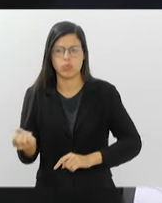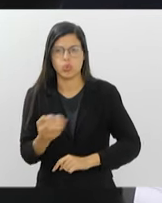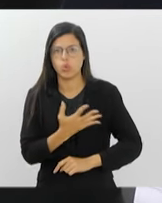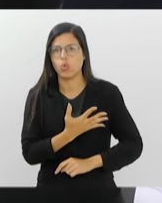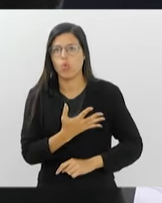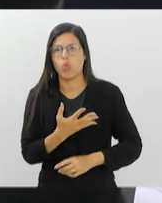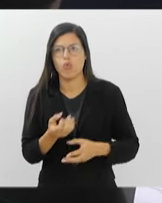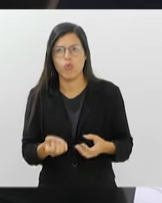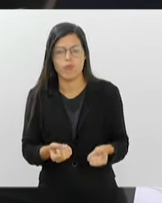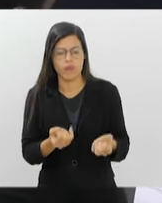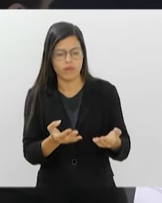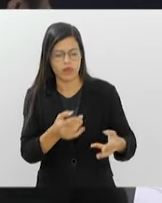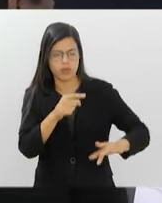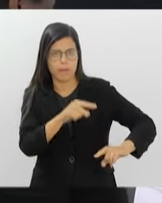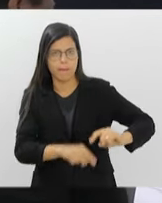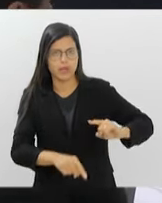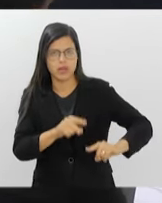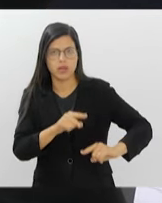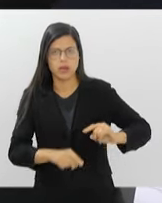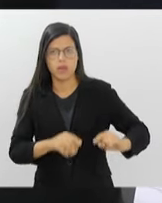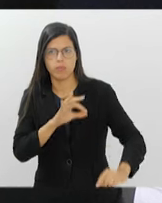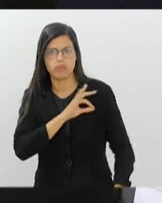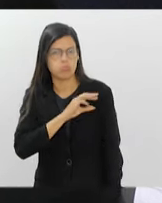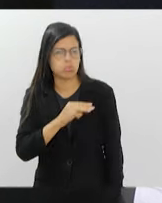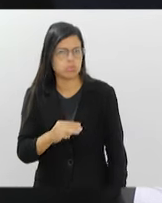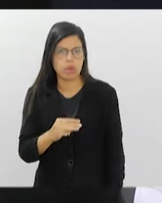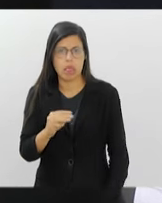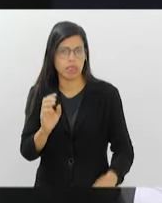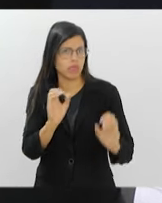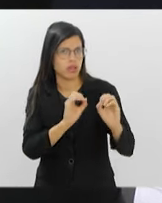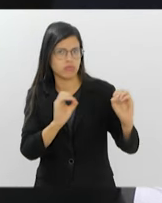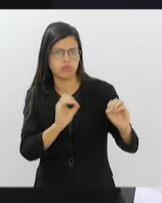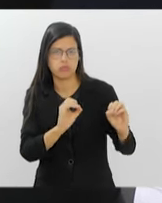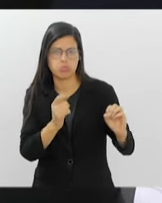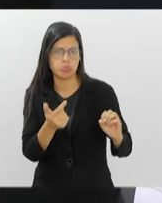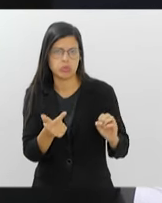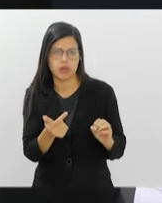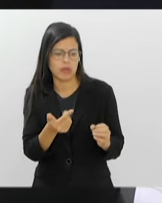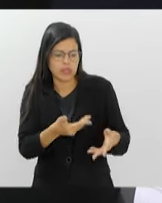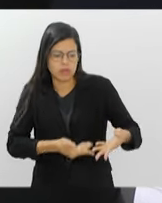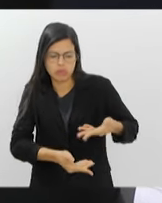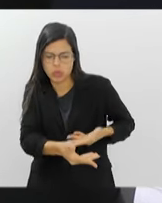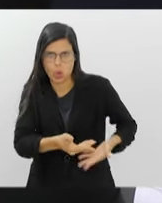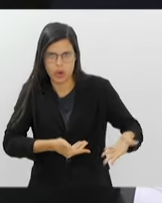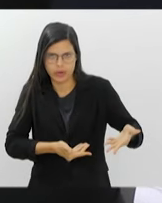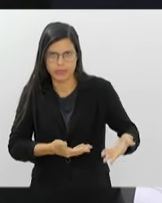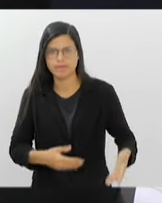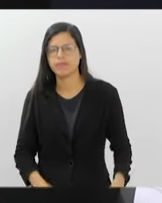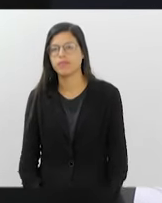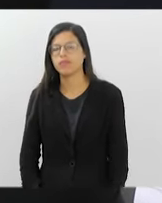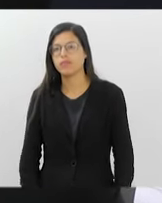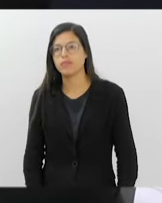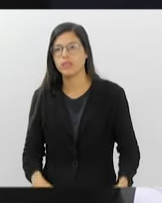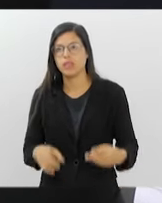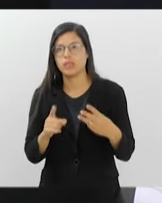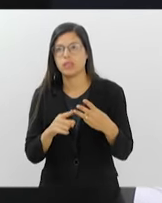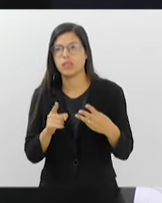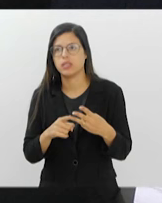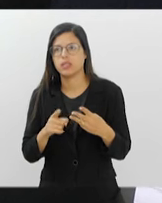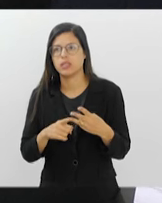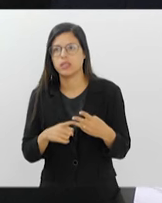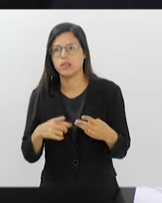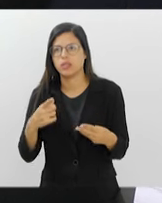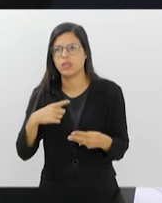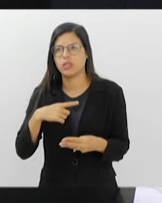equipamento tal pra Polícia Militar ninguém falou também se houve alguma contrapartida segundo terceiro houve